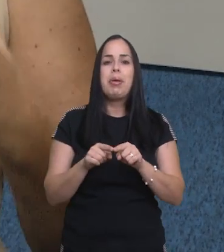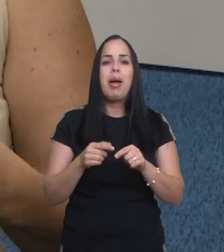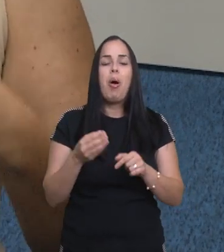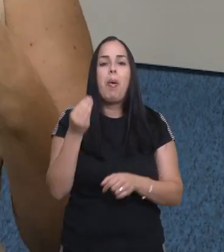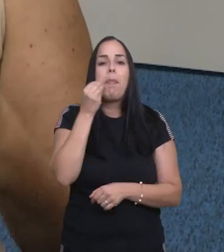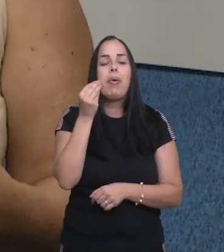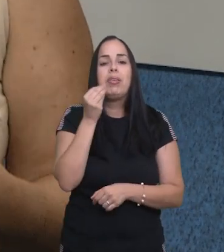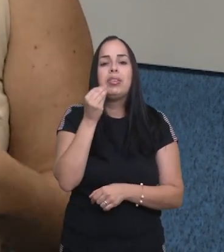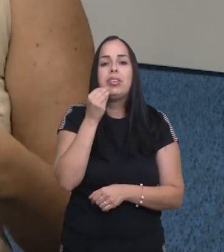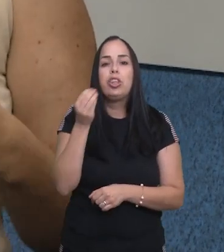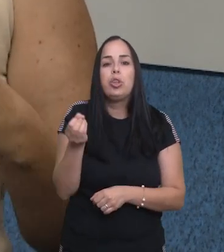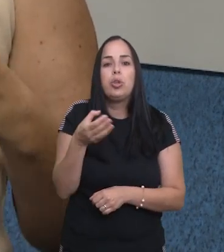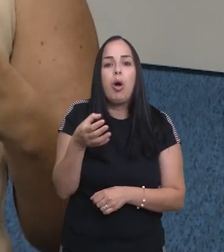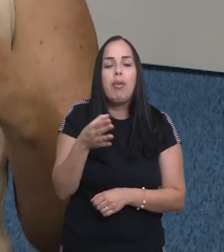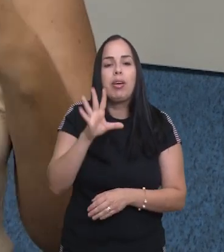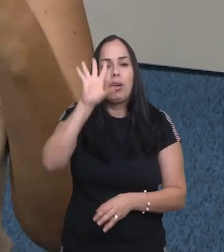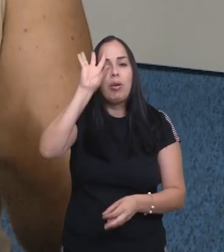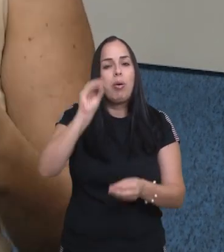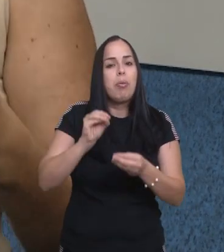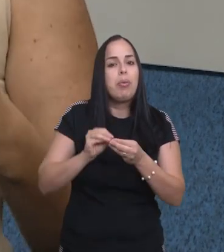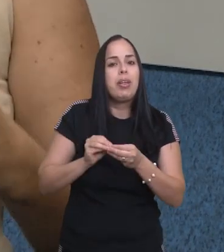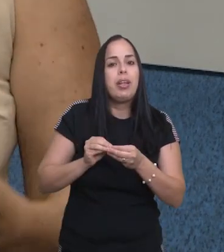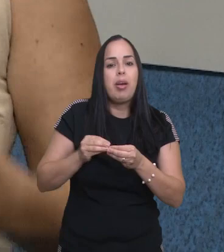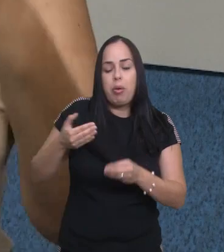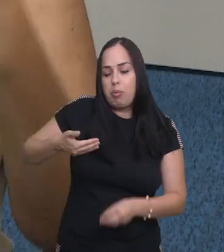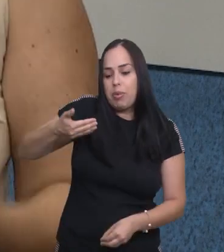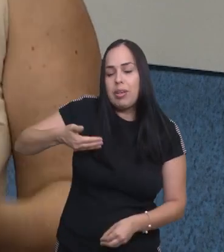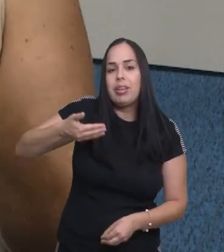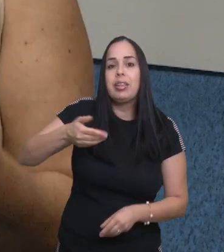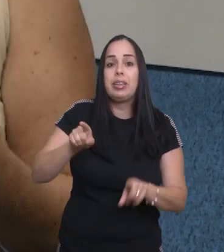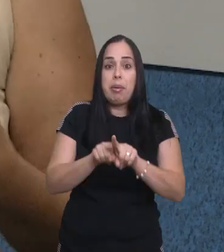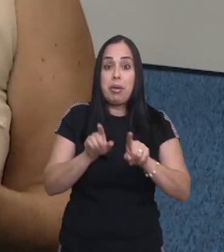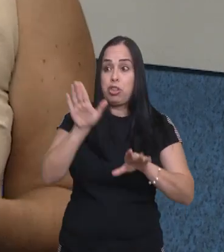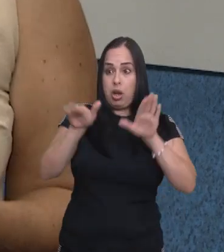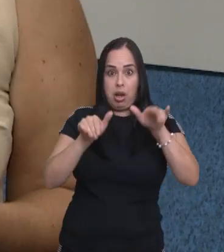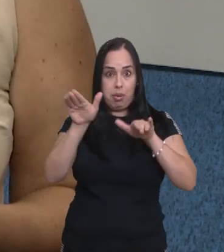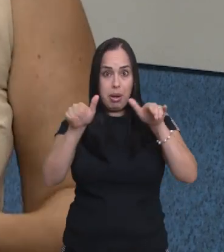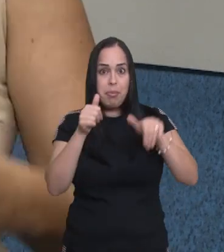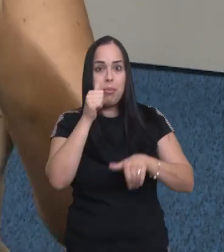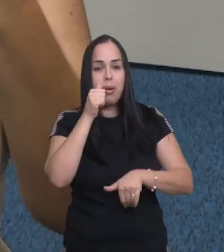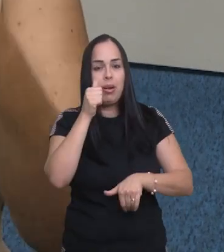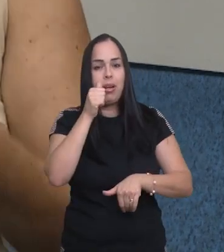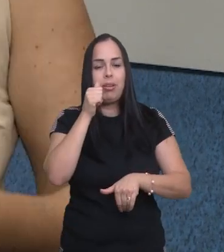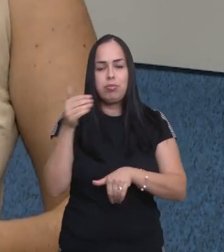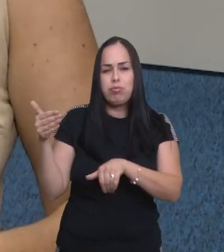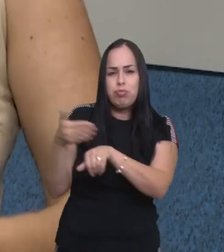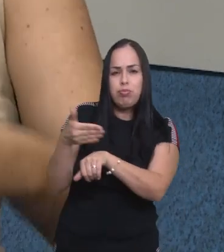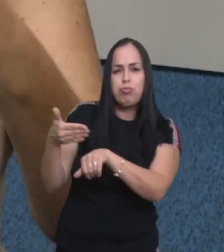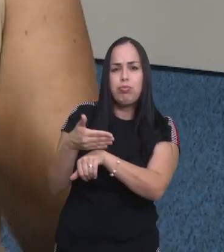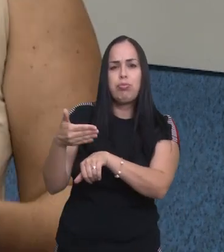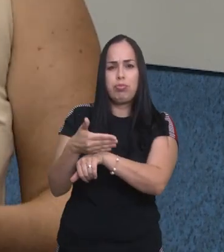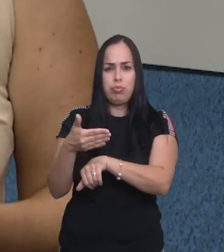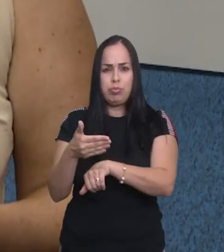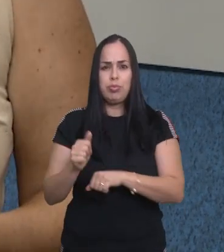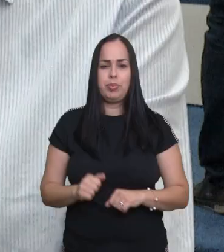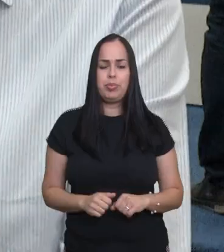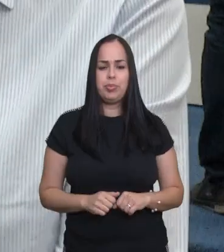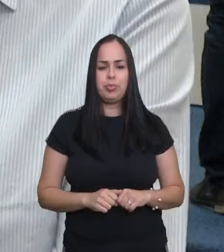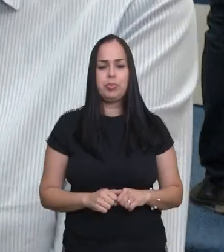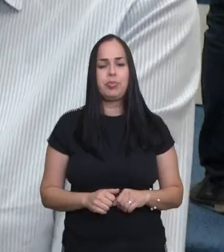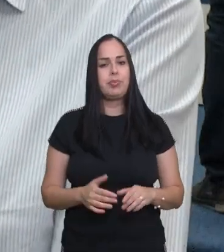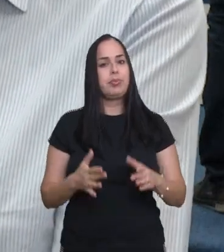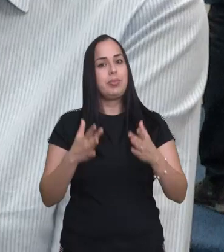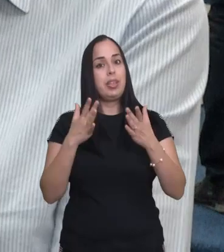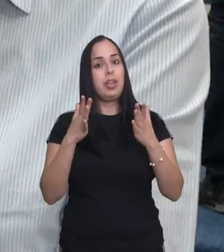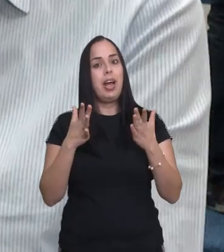abre espaço também para a gente entender o processo e chamar mais mulheres para a política, mais mulheres atuando nos espaços de poder. Para